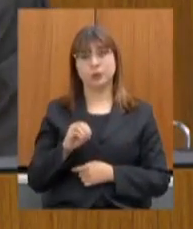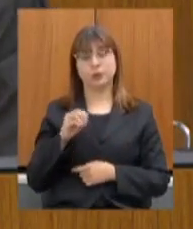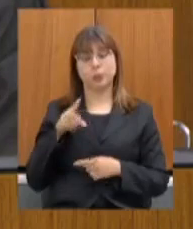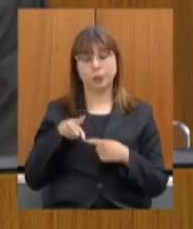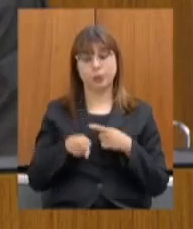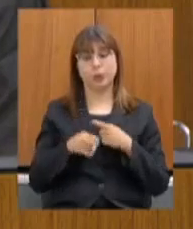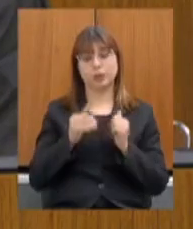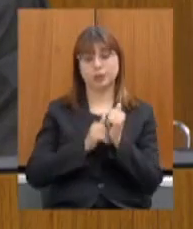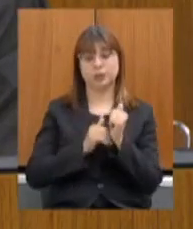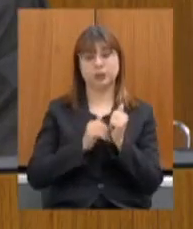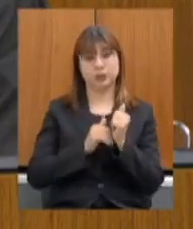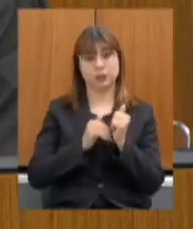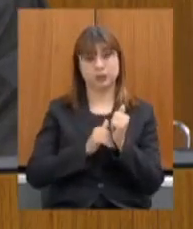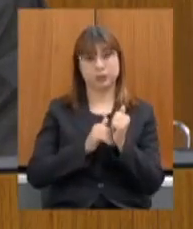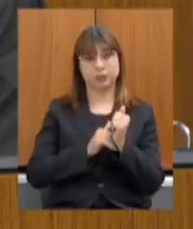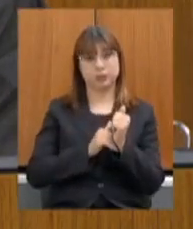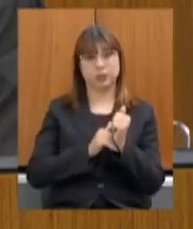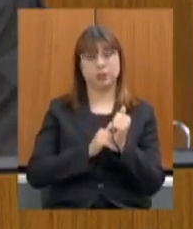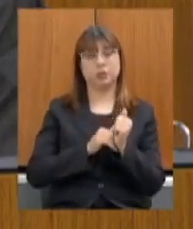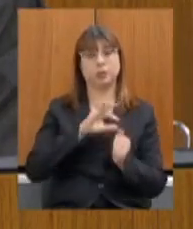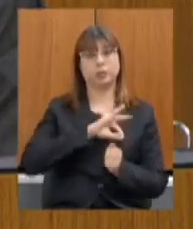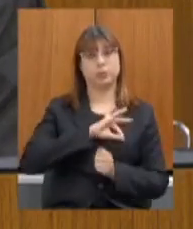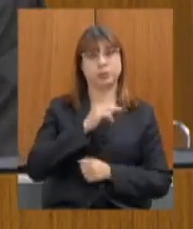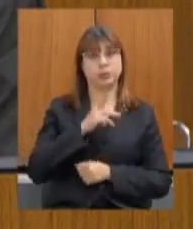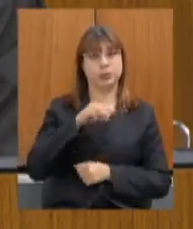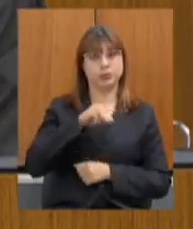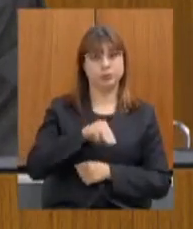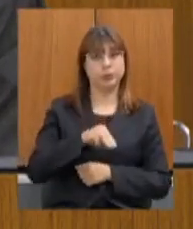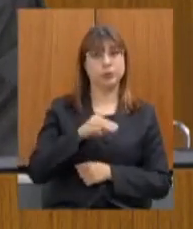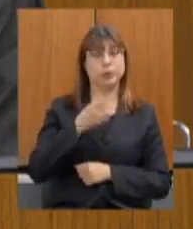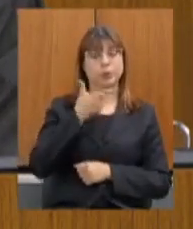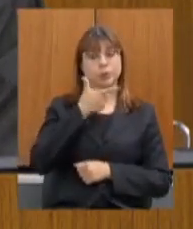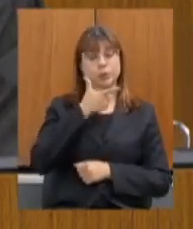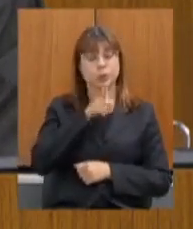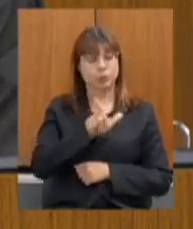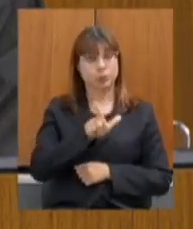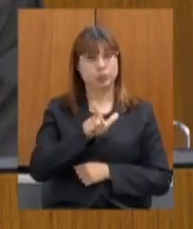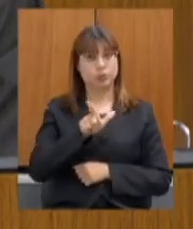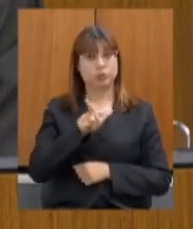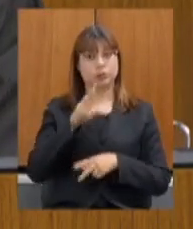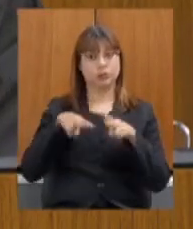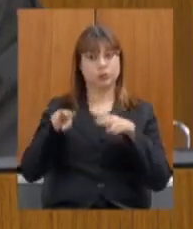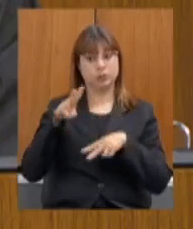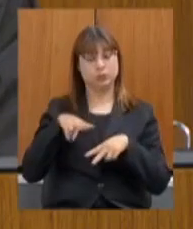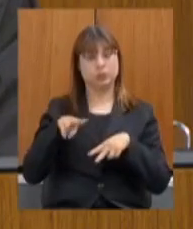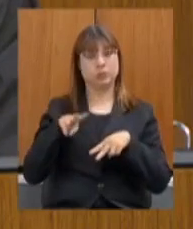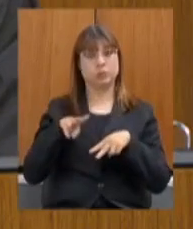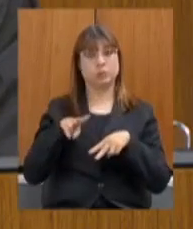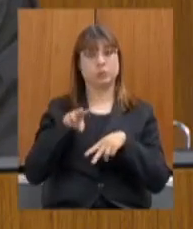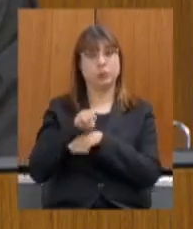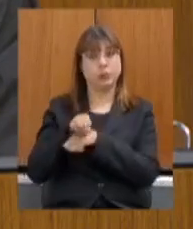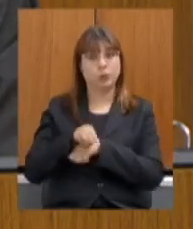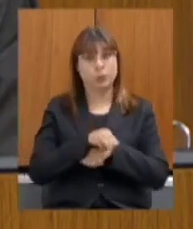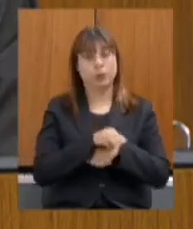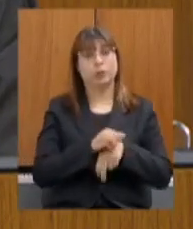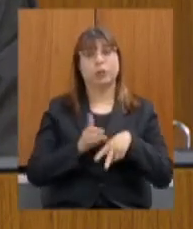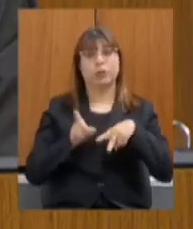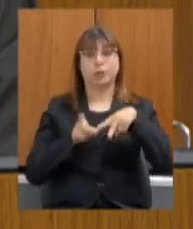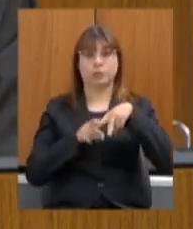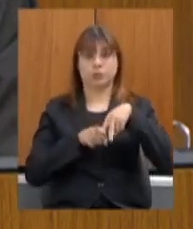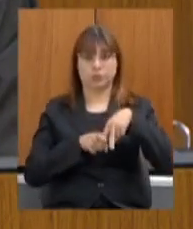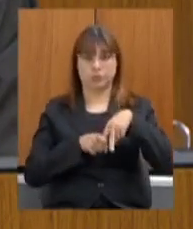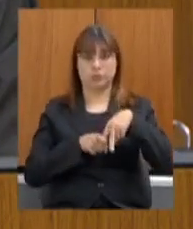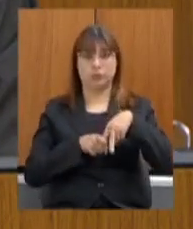acesso da polícia militar ao monitoramento dos tornozelados, que hoje já passa de 5 mil. Uma demonstração